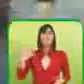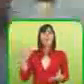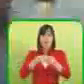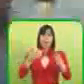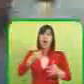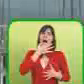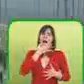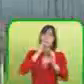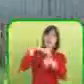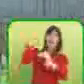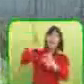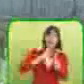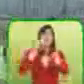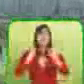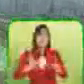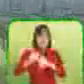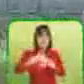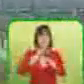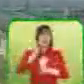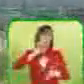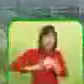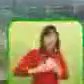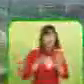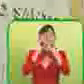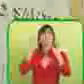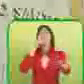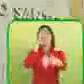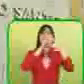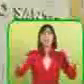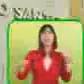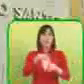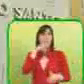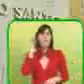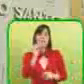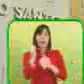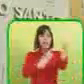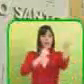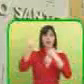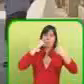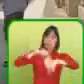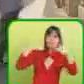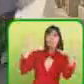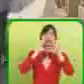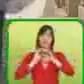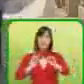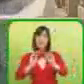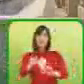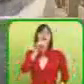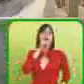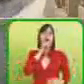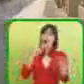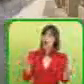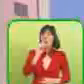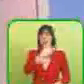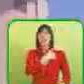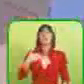mais dependente do exterior. Setores fundamentais como a energia, a banca, os transportes públicos, a educação, a água